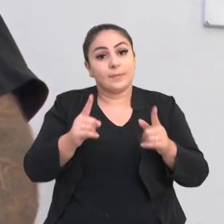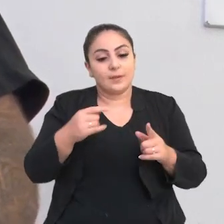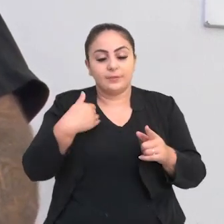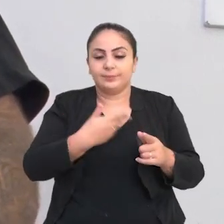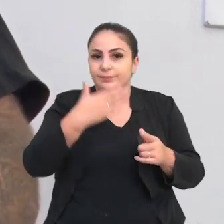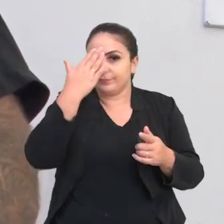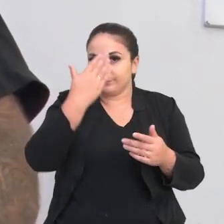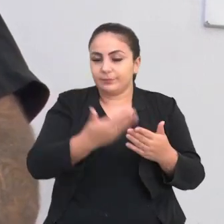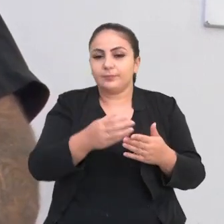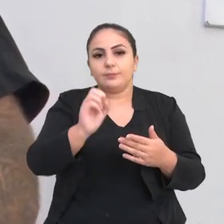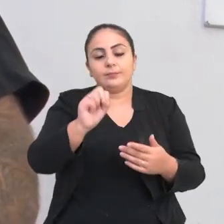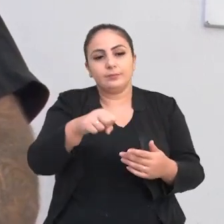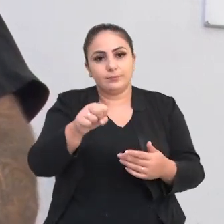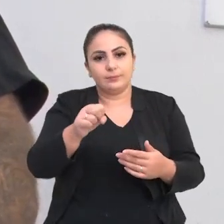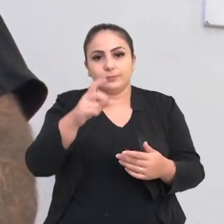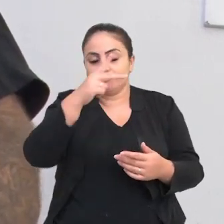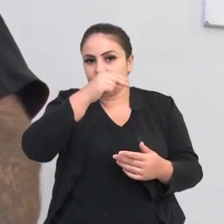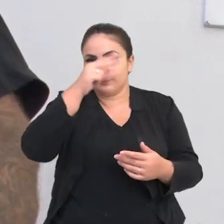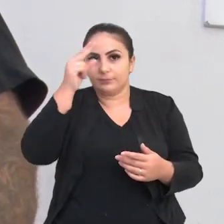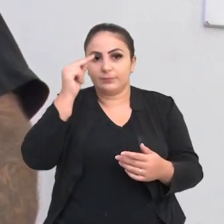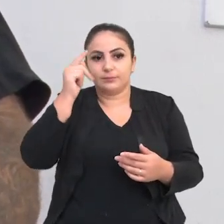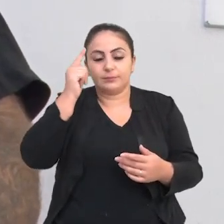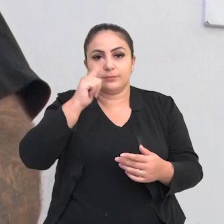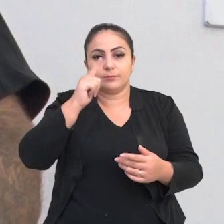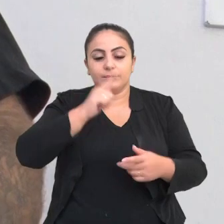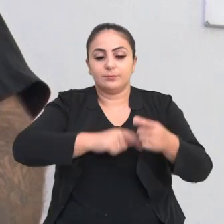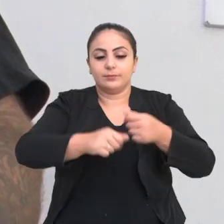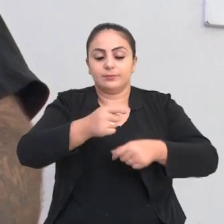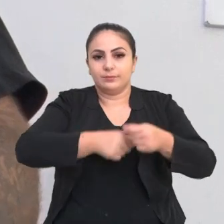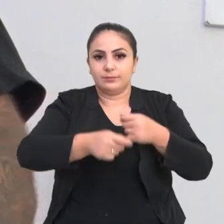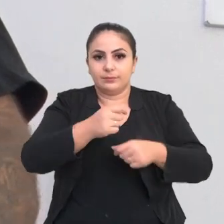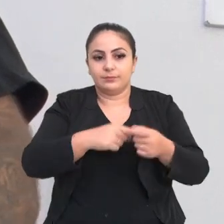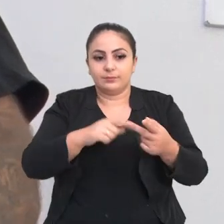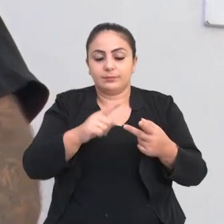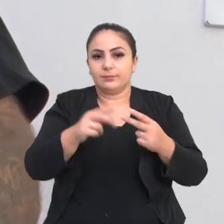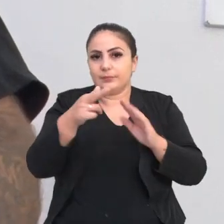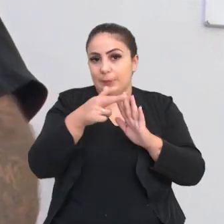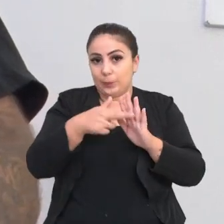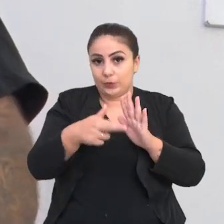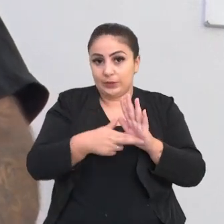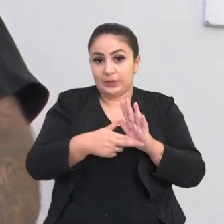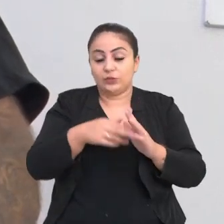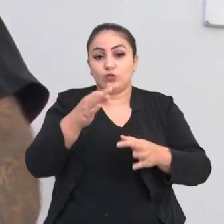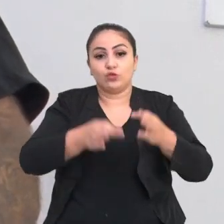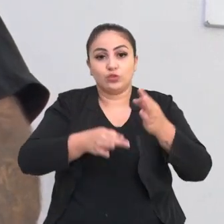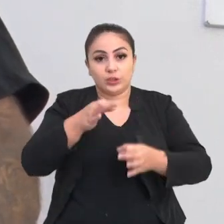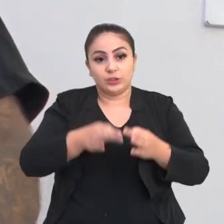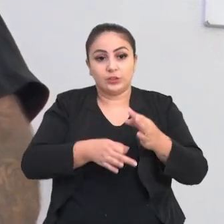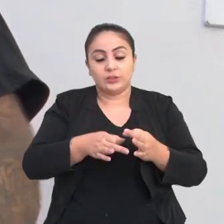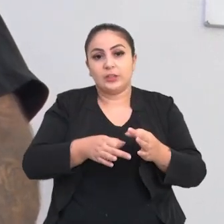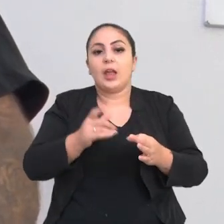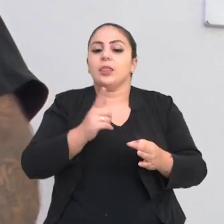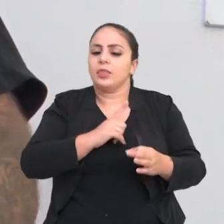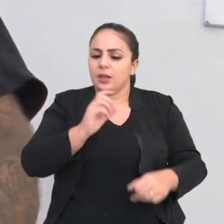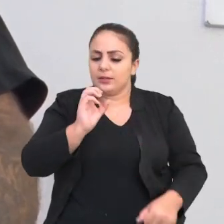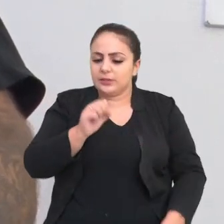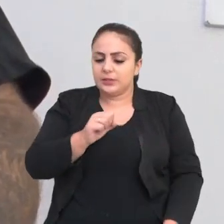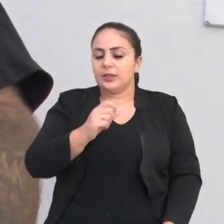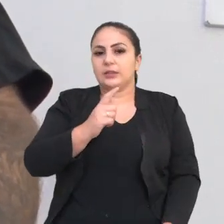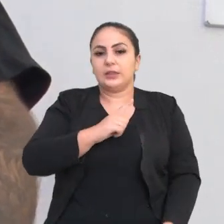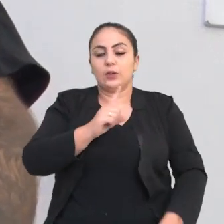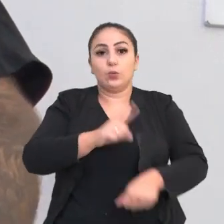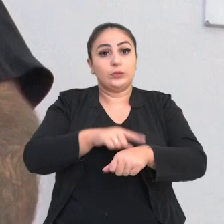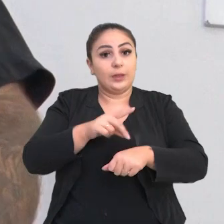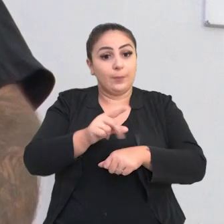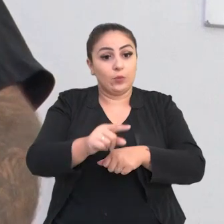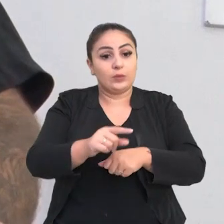Porém, nós acreditamos que o município, por parte administrativa, parte burocrática, jurídica, ele tem o